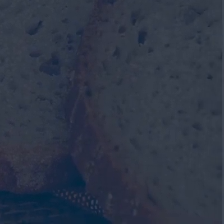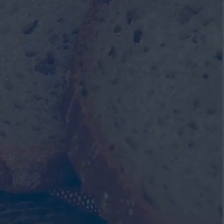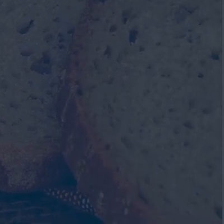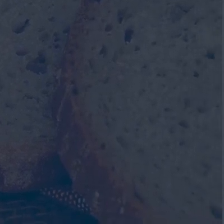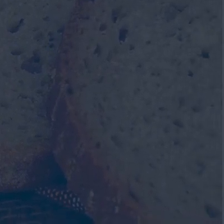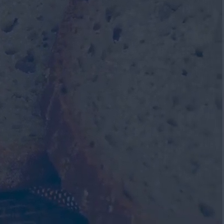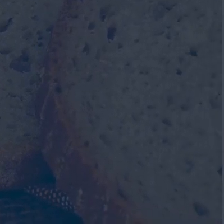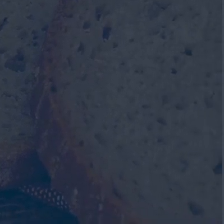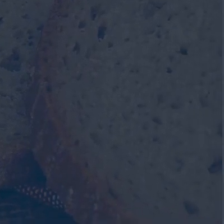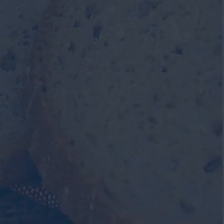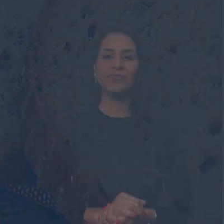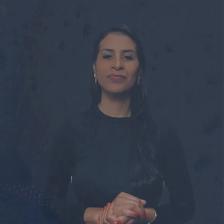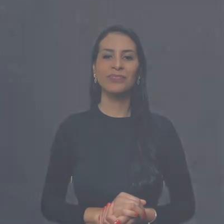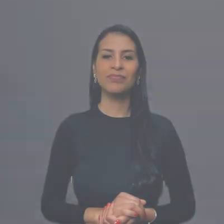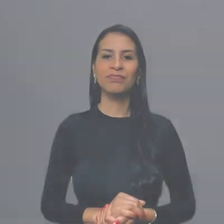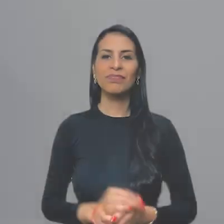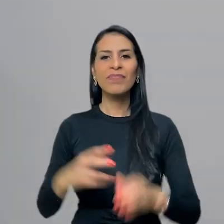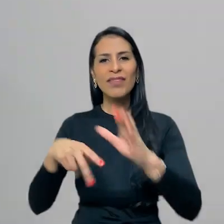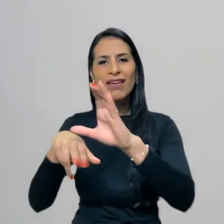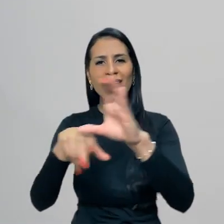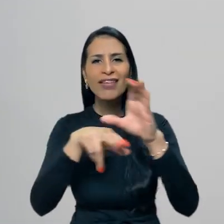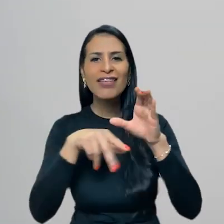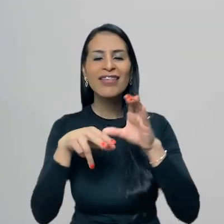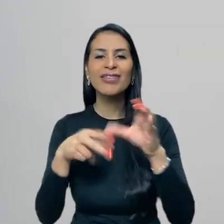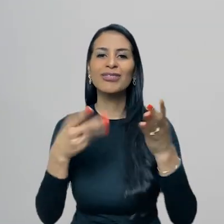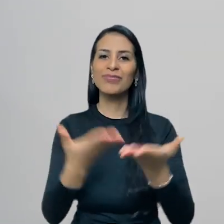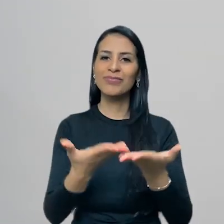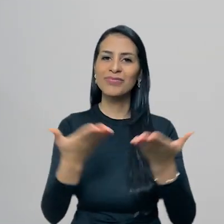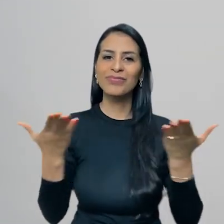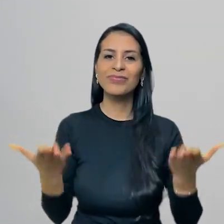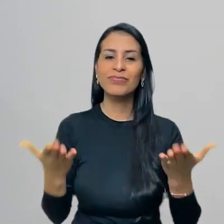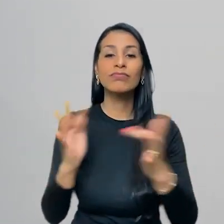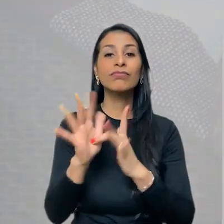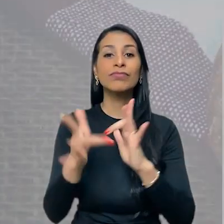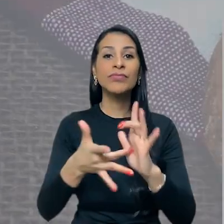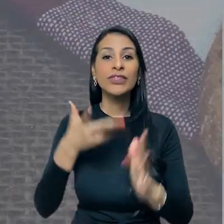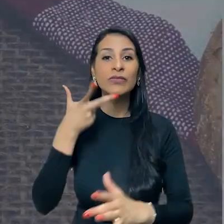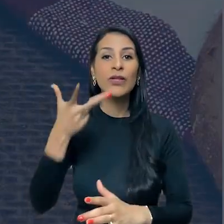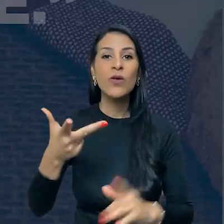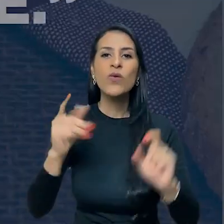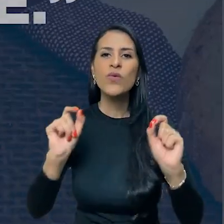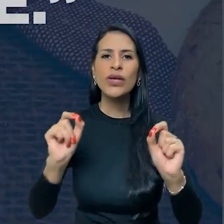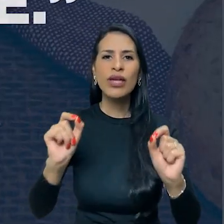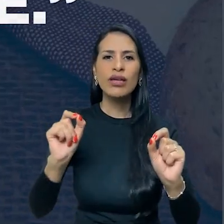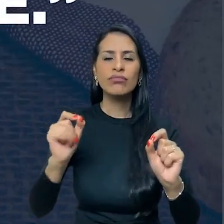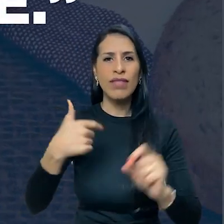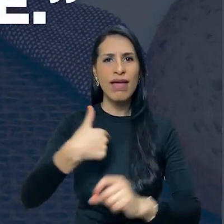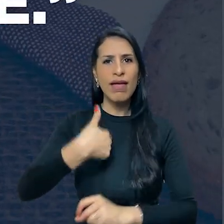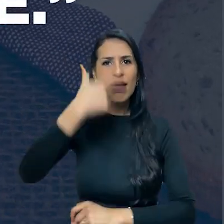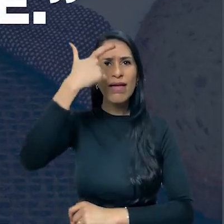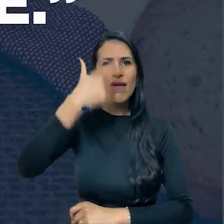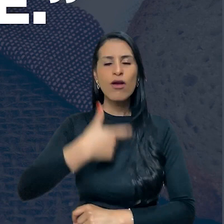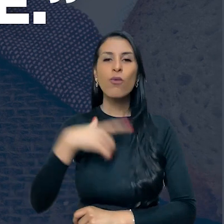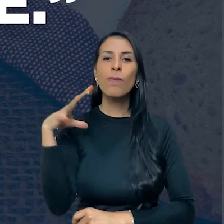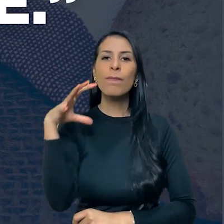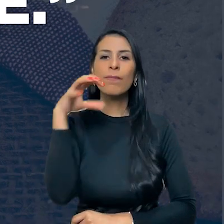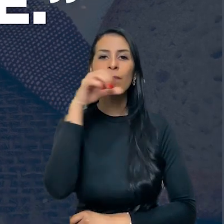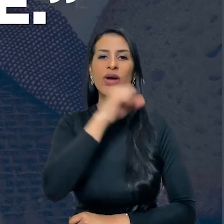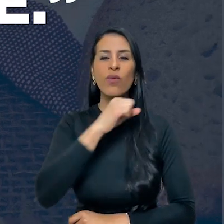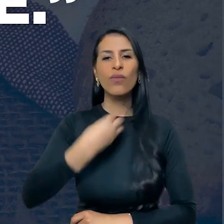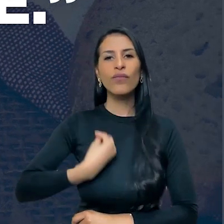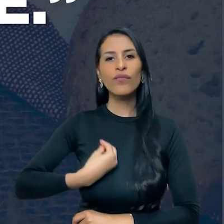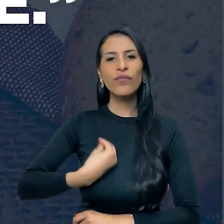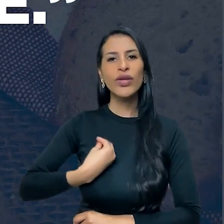Vai e vem, vem você ajudar também. Vai e vem. Irmão e irmã em Cristo, Jesus diz: Eu sou o pão vivo que desce do